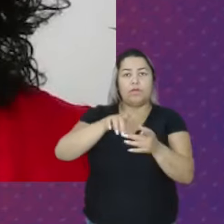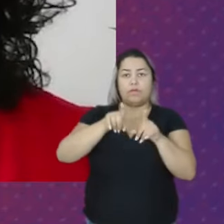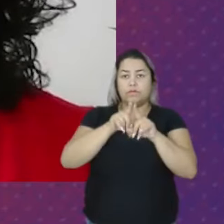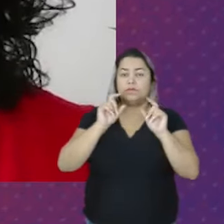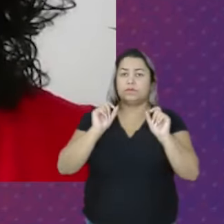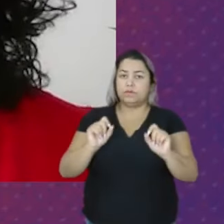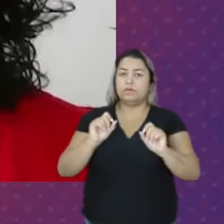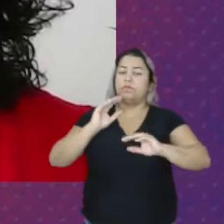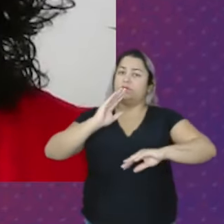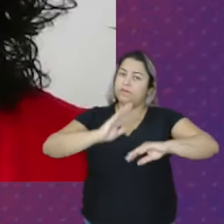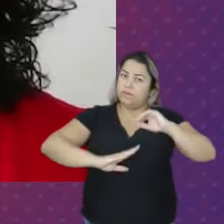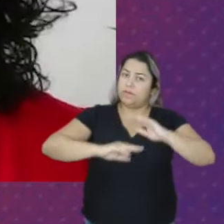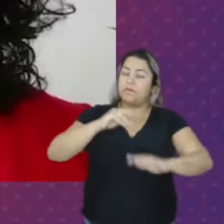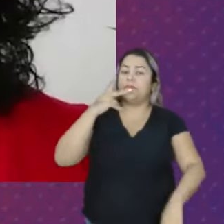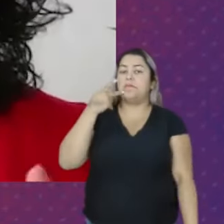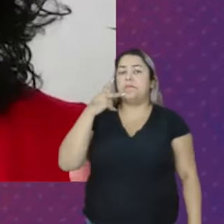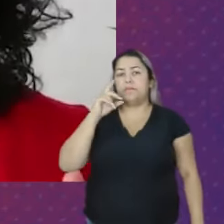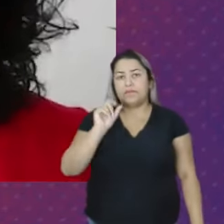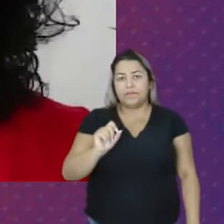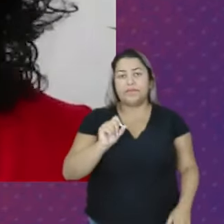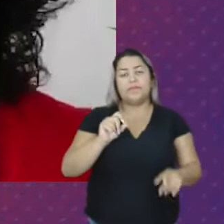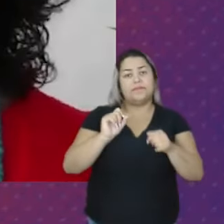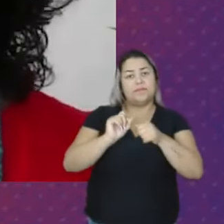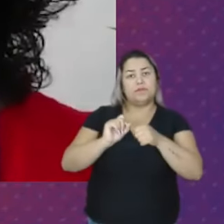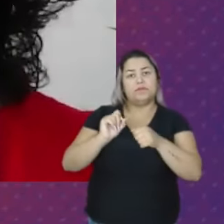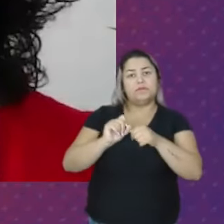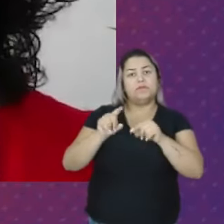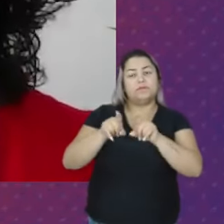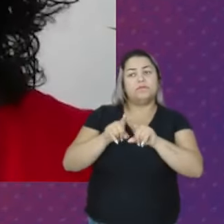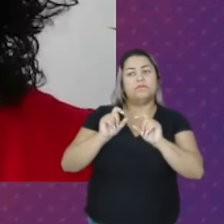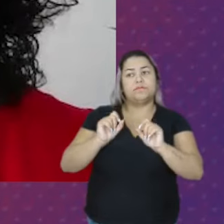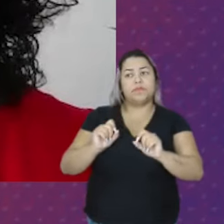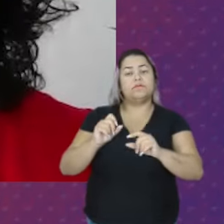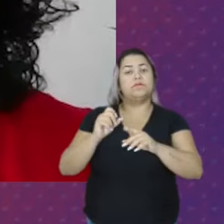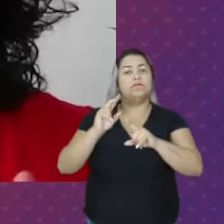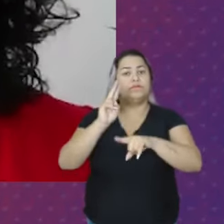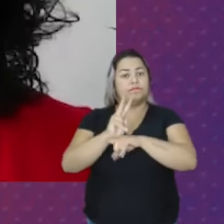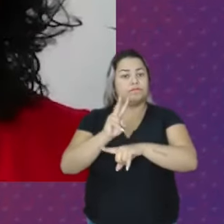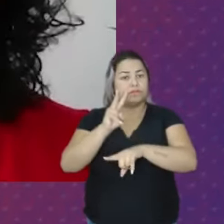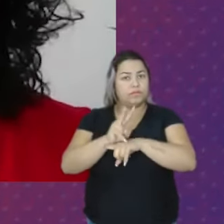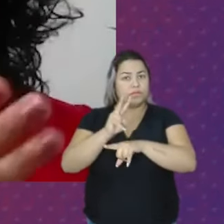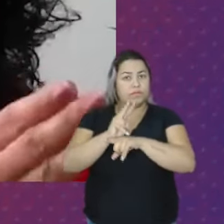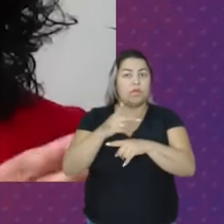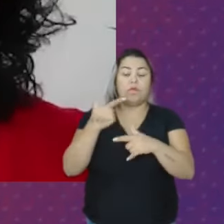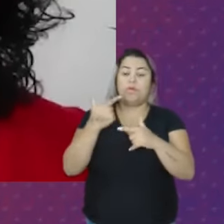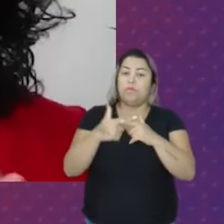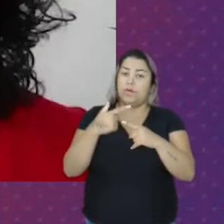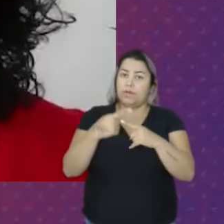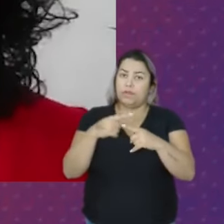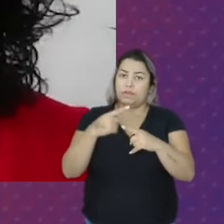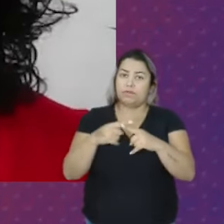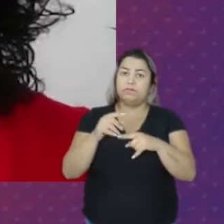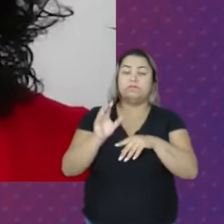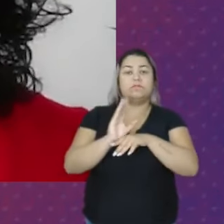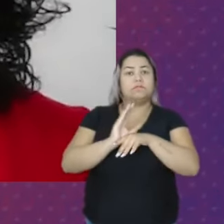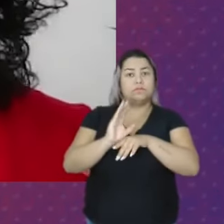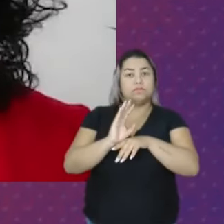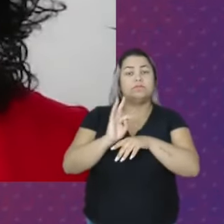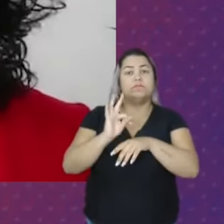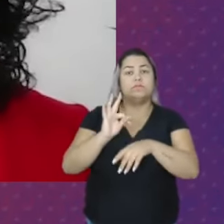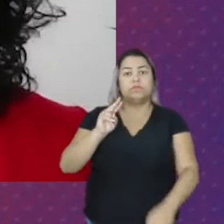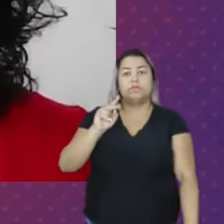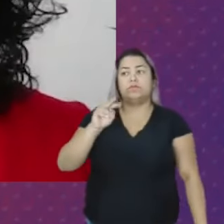que atua para executar essas medidas de proteção, porque os conselheiros